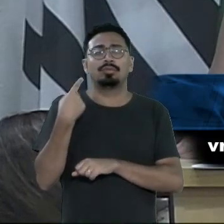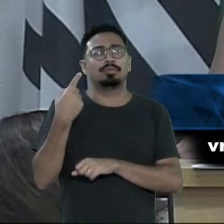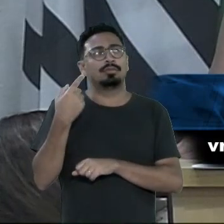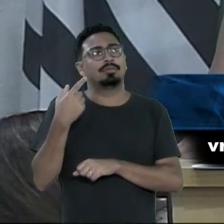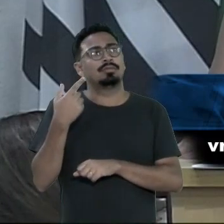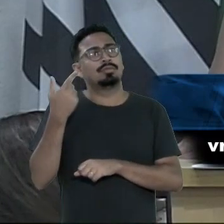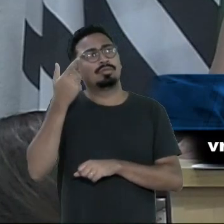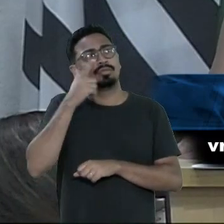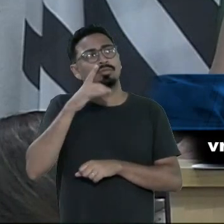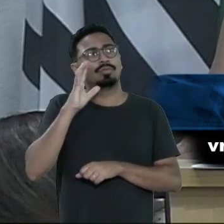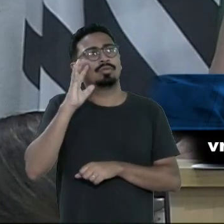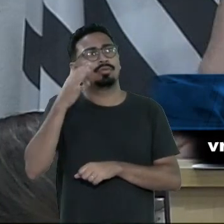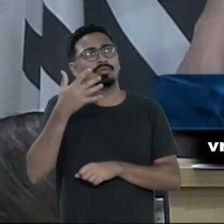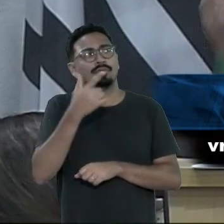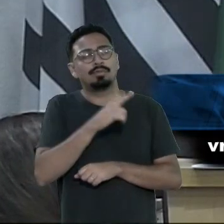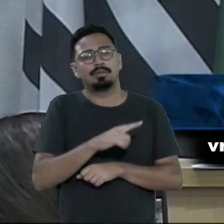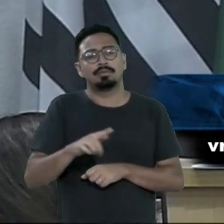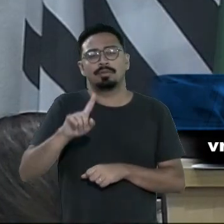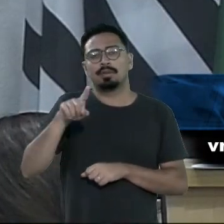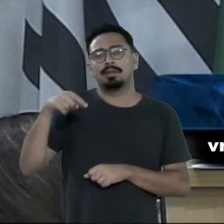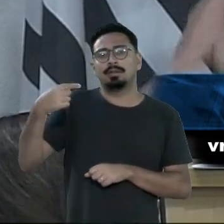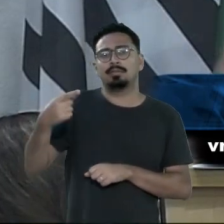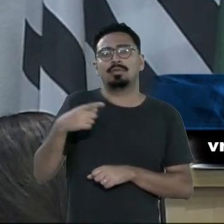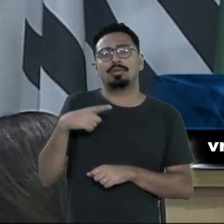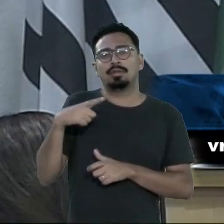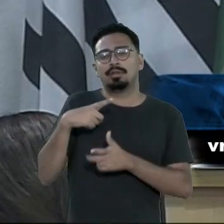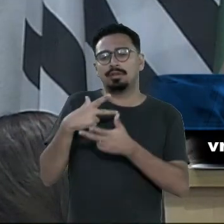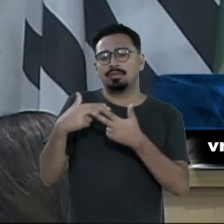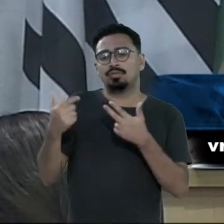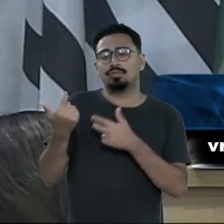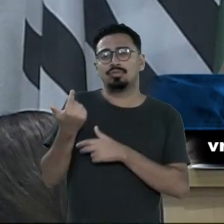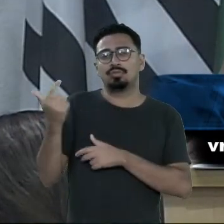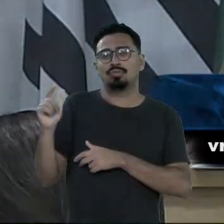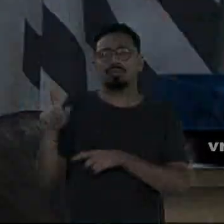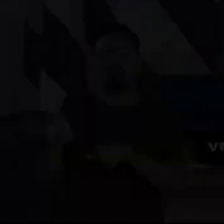por enquanto, está resolvida. E aí vamos atacar as novas frentes de trabalho.